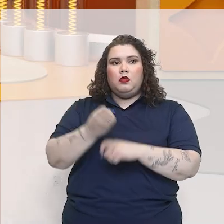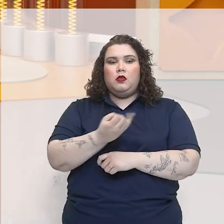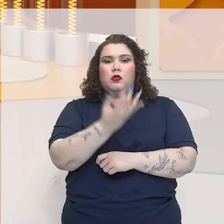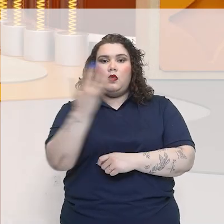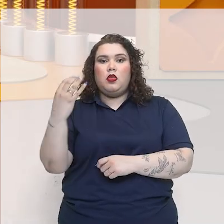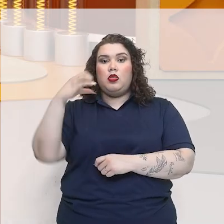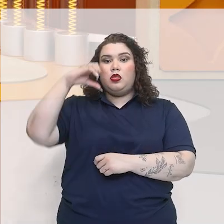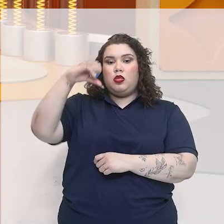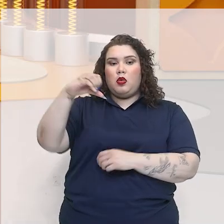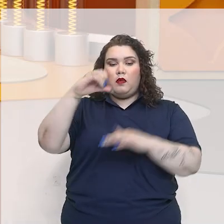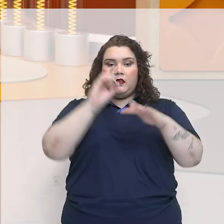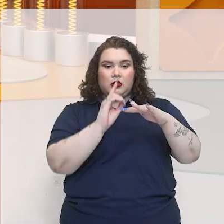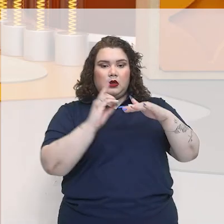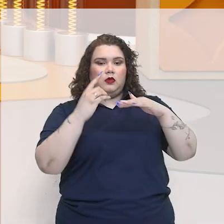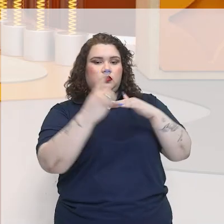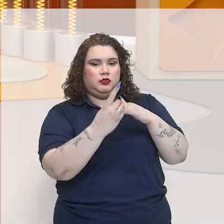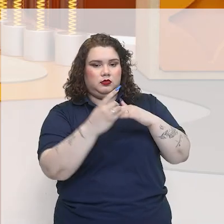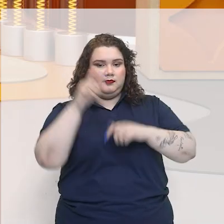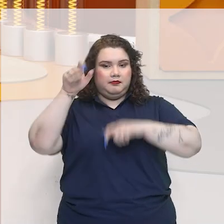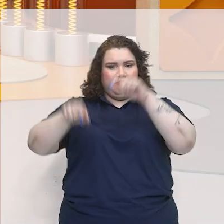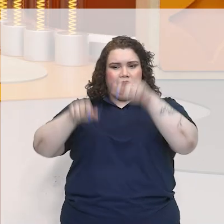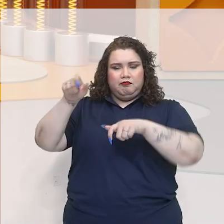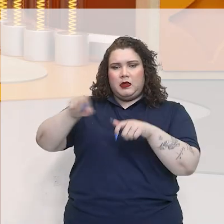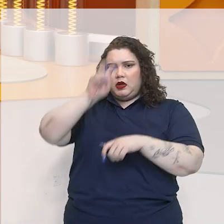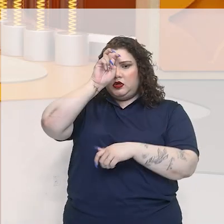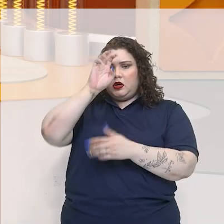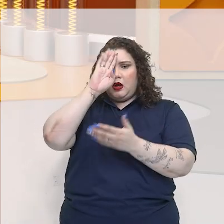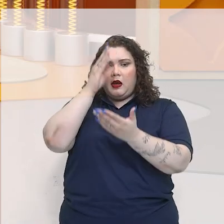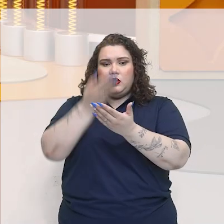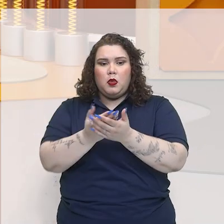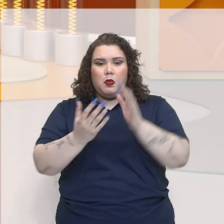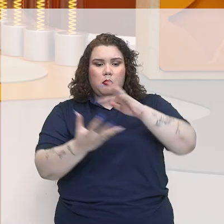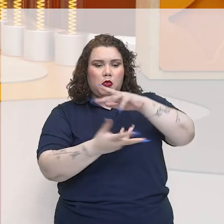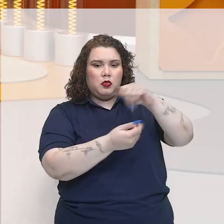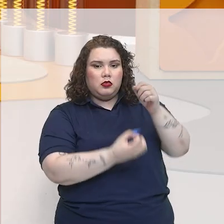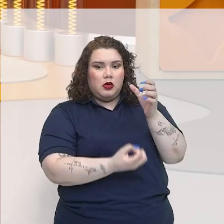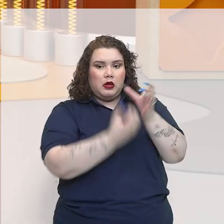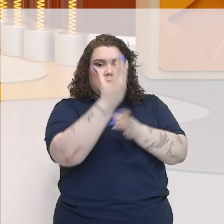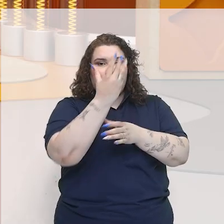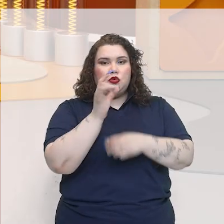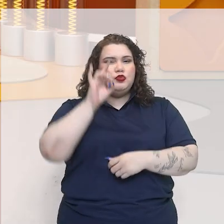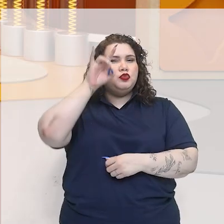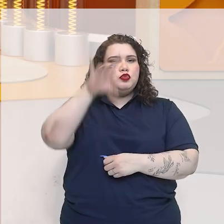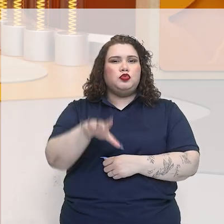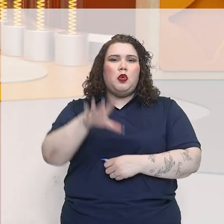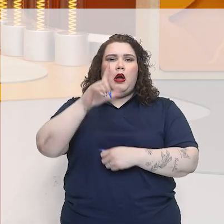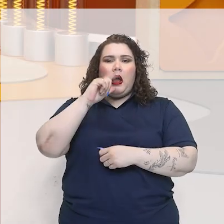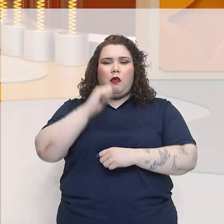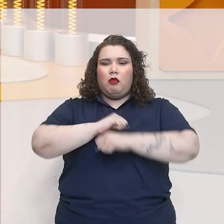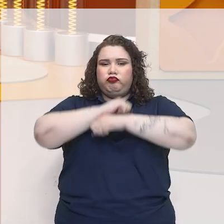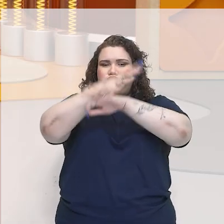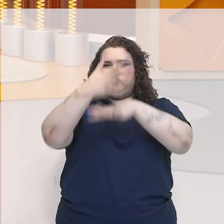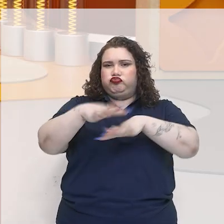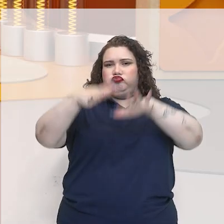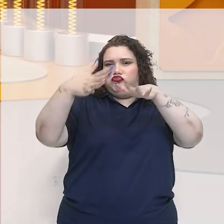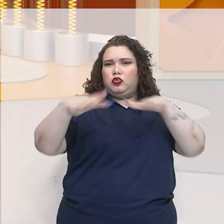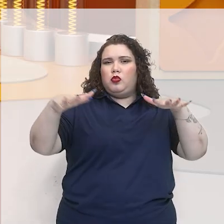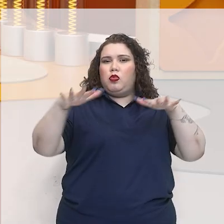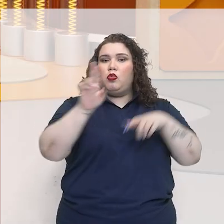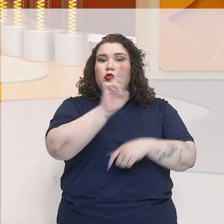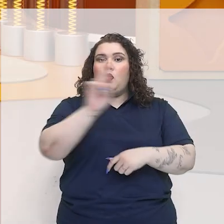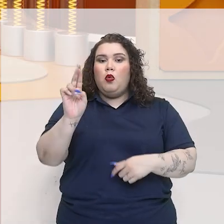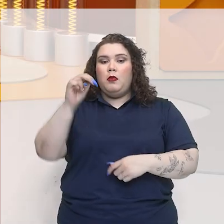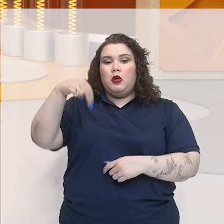Os egípcios diziam que no início do mundo nada existia além de um enorme oceano chamado Num.